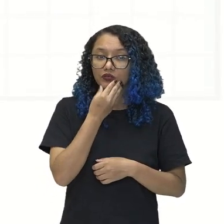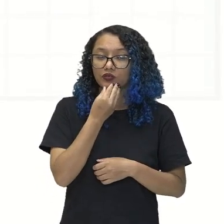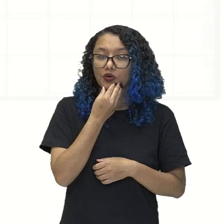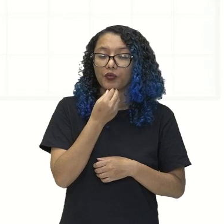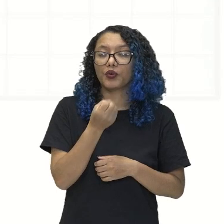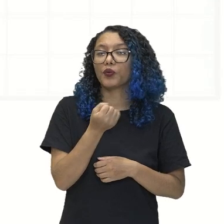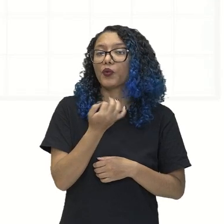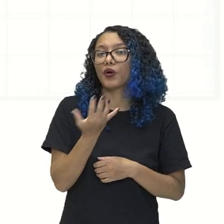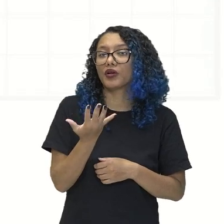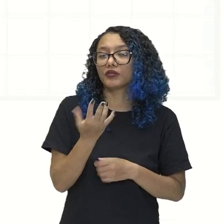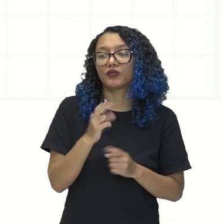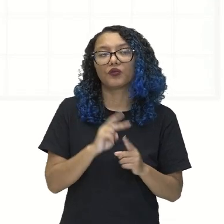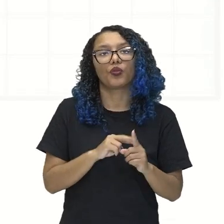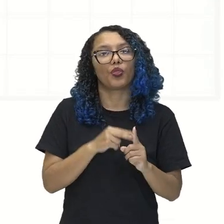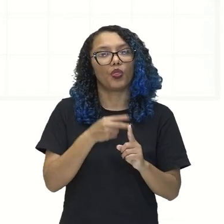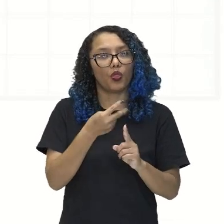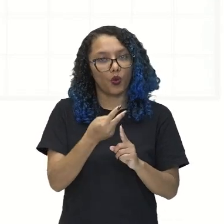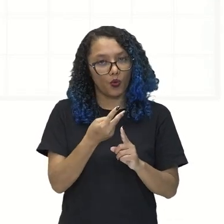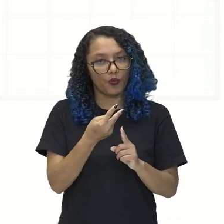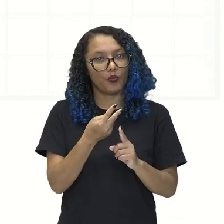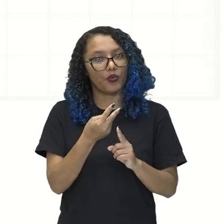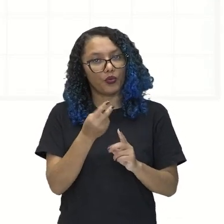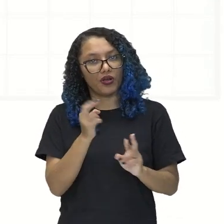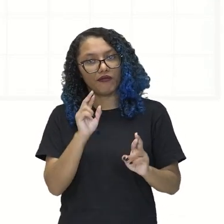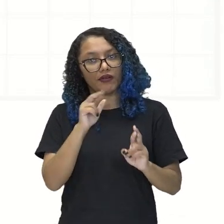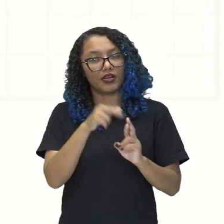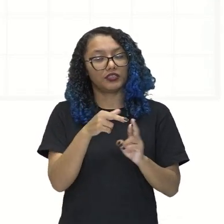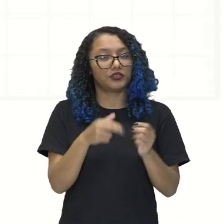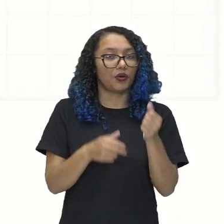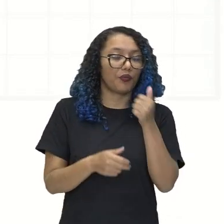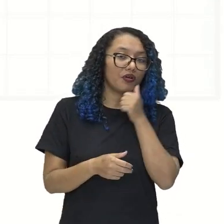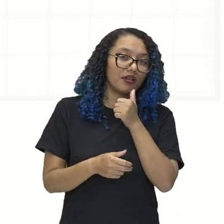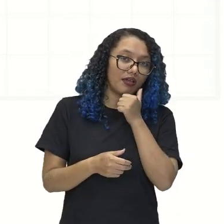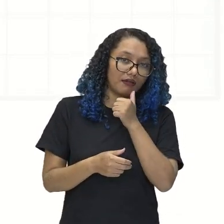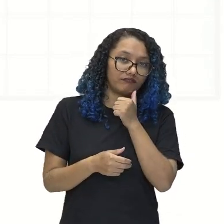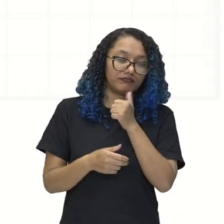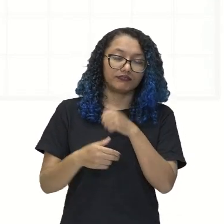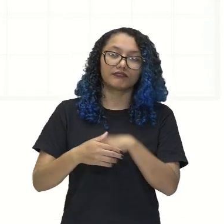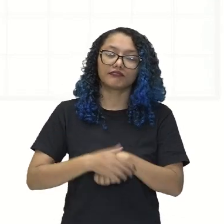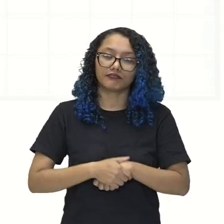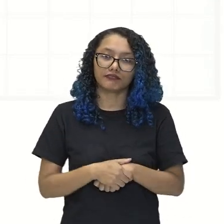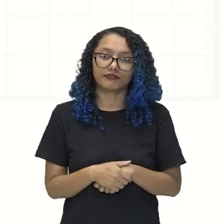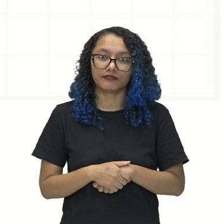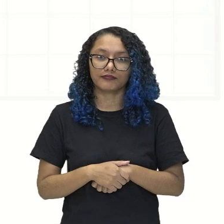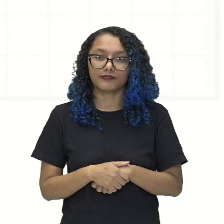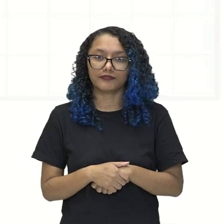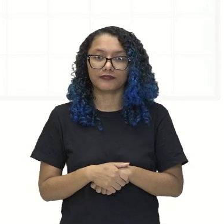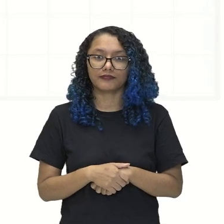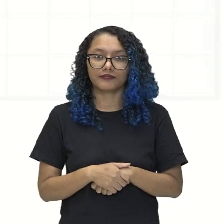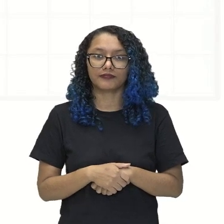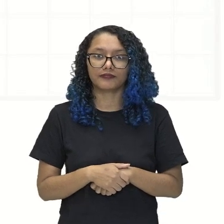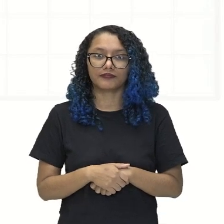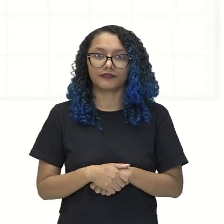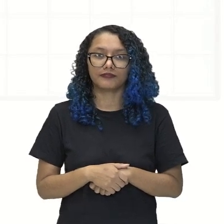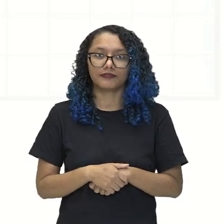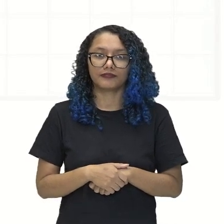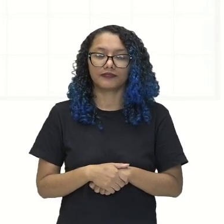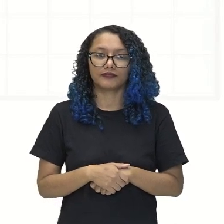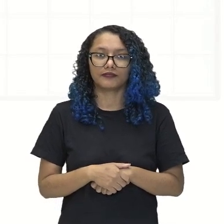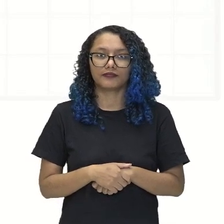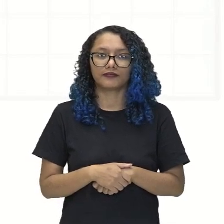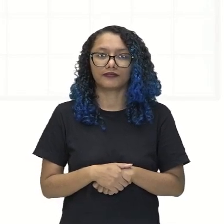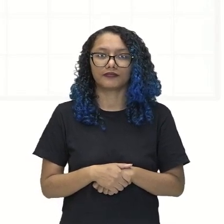de meninas. Então, olha, outra situação, olha, o dobro, né, ó, o número de